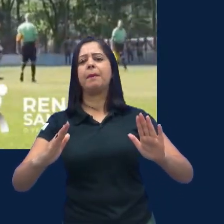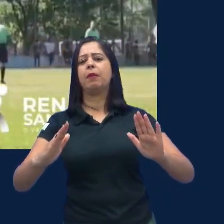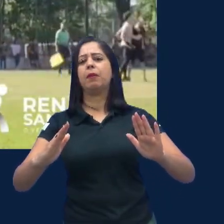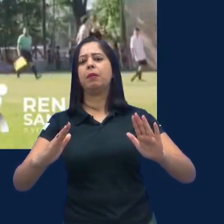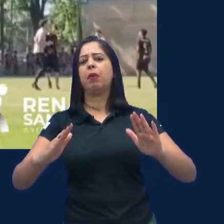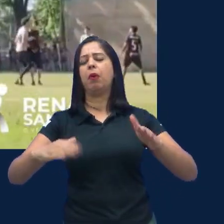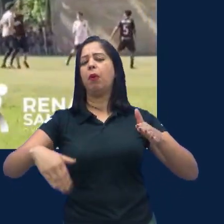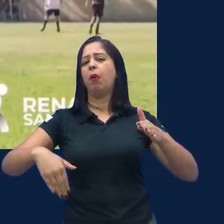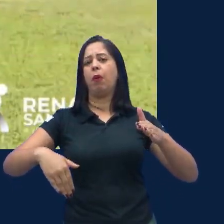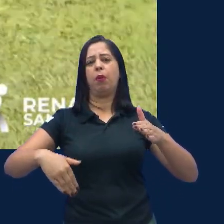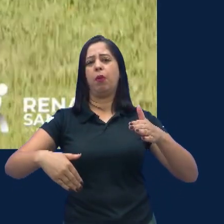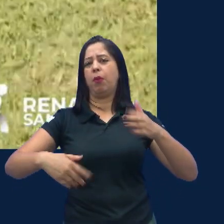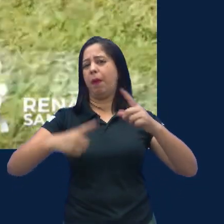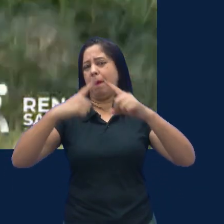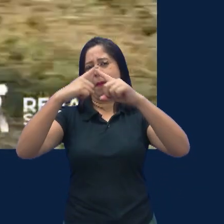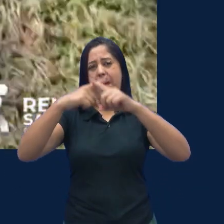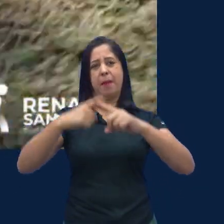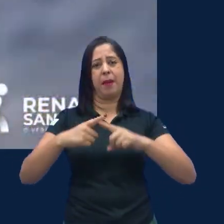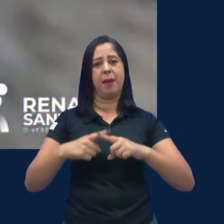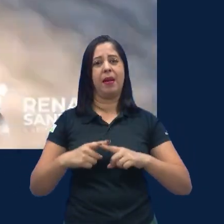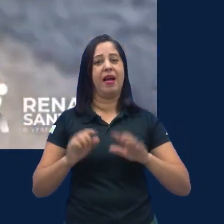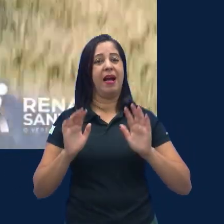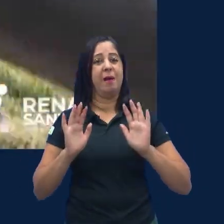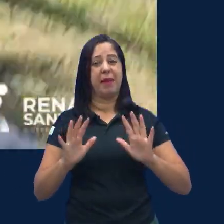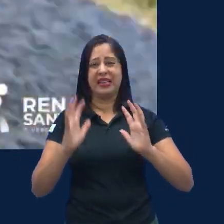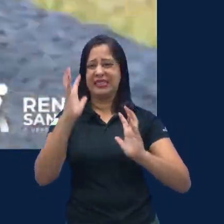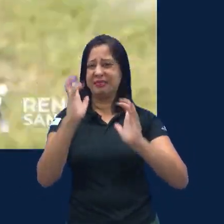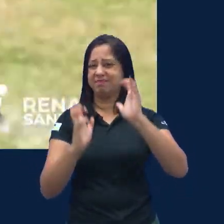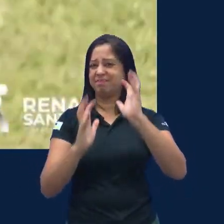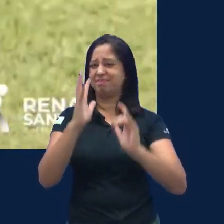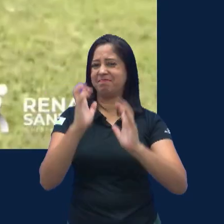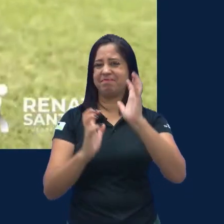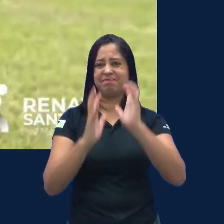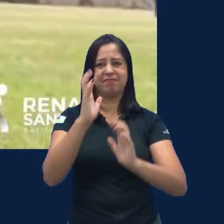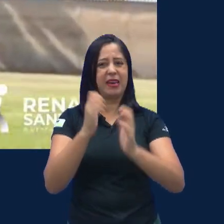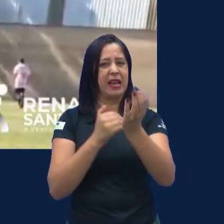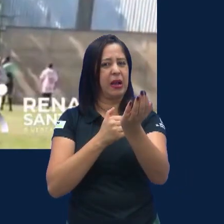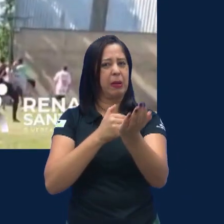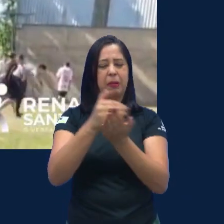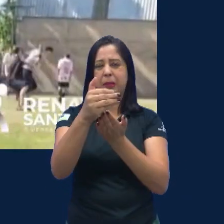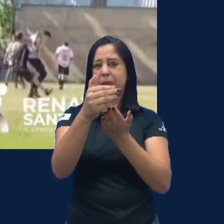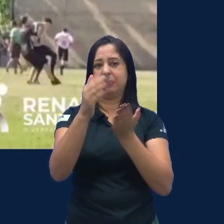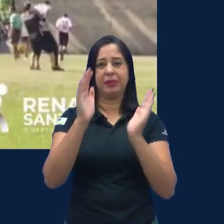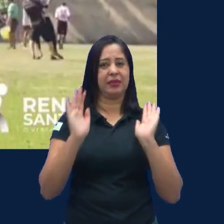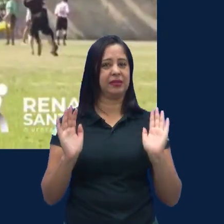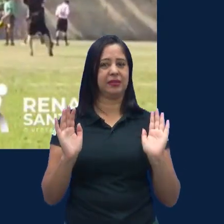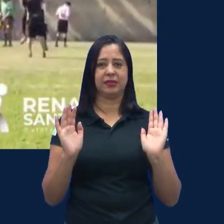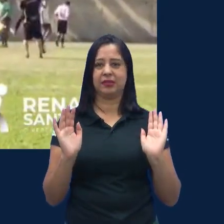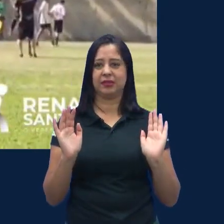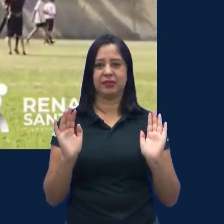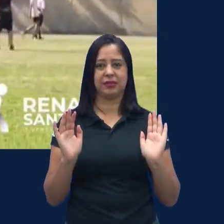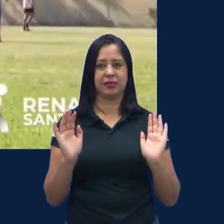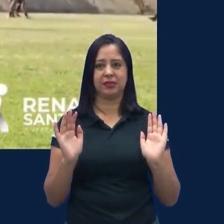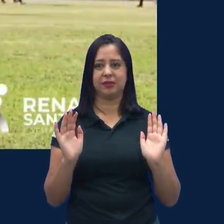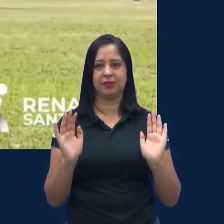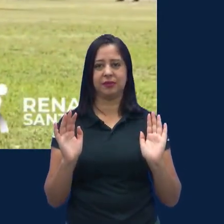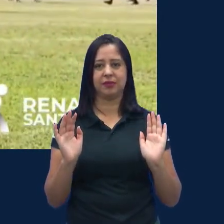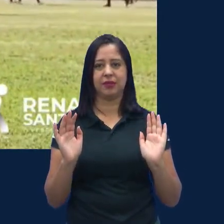a confusão, mas a briga começa a se estender por todo o